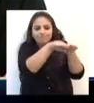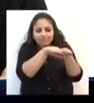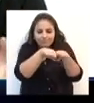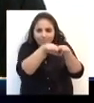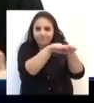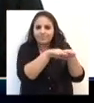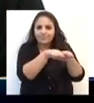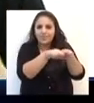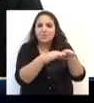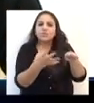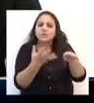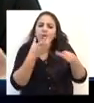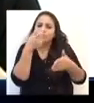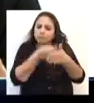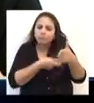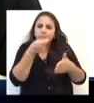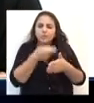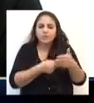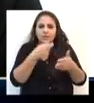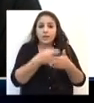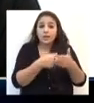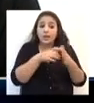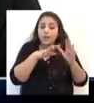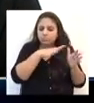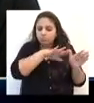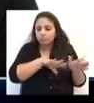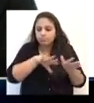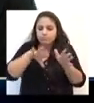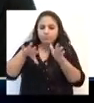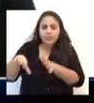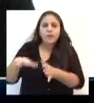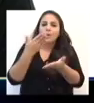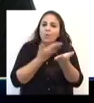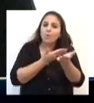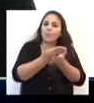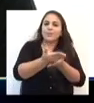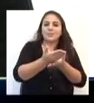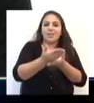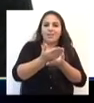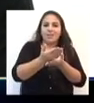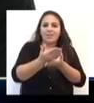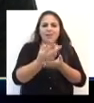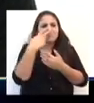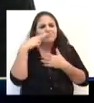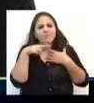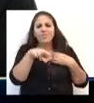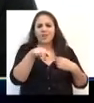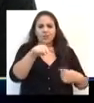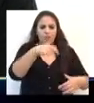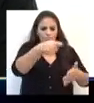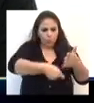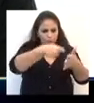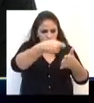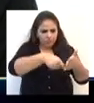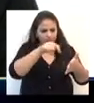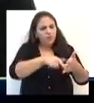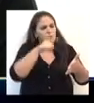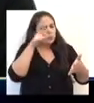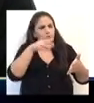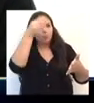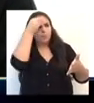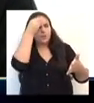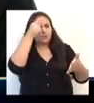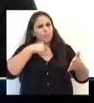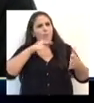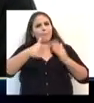os estereótipos dessa luta das mulheres de lado e começar então a ver a luta, se entender na luta, porque ela